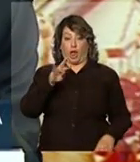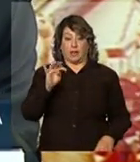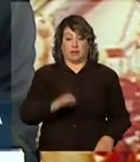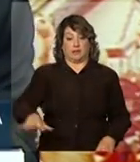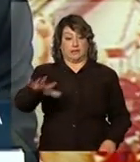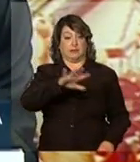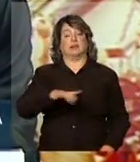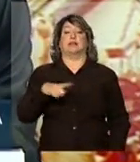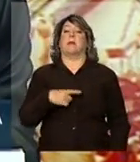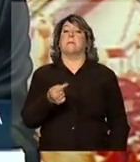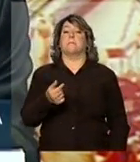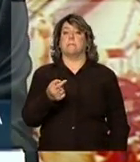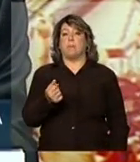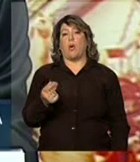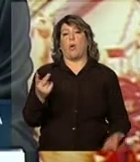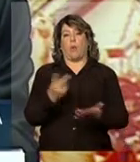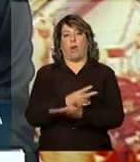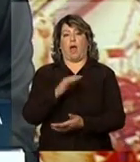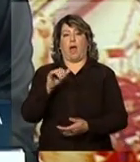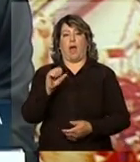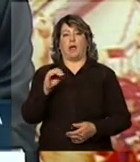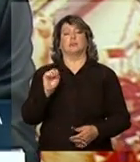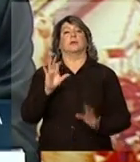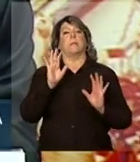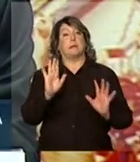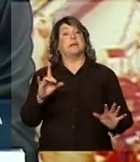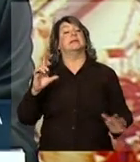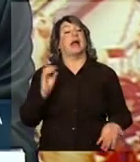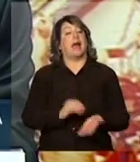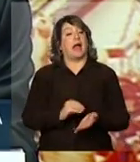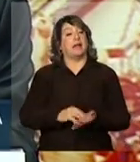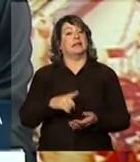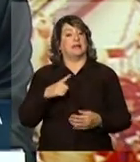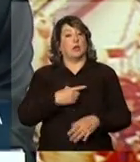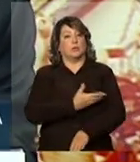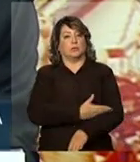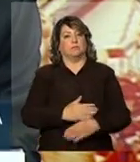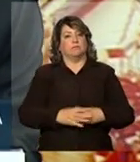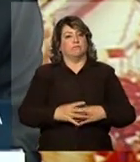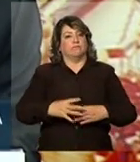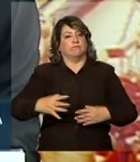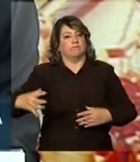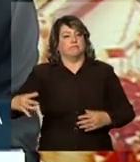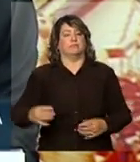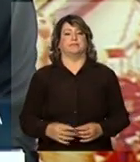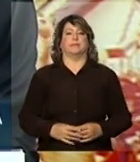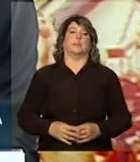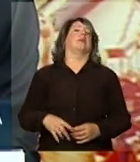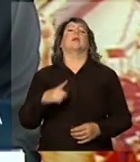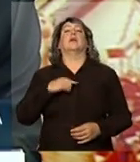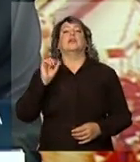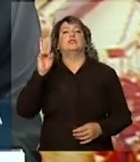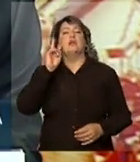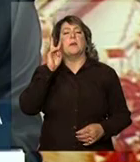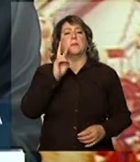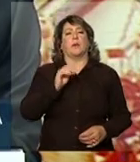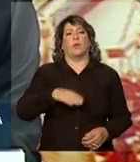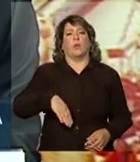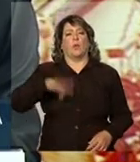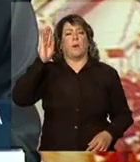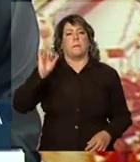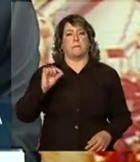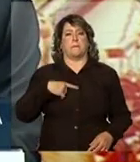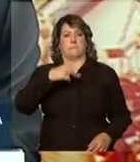concentra poucos casos ainda pela população, mas ainda tem uma tendência de crescimento. Em termos de prevalência, ou seja, número